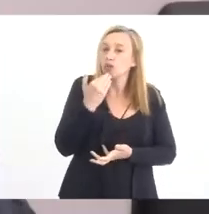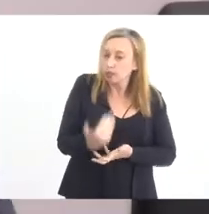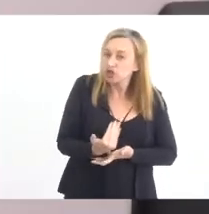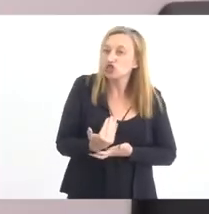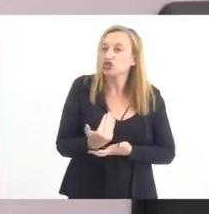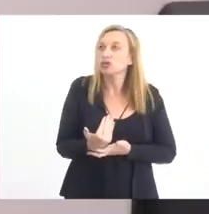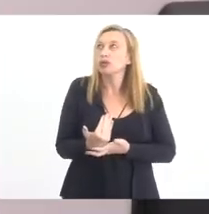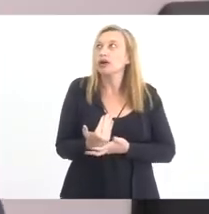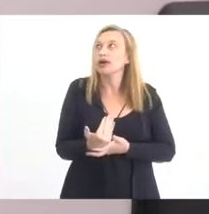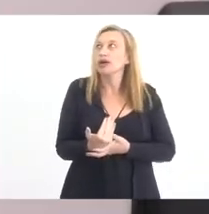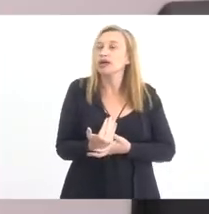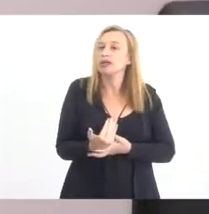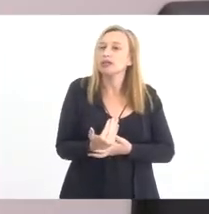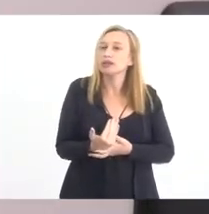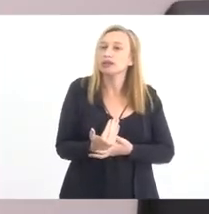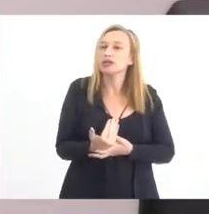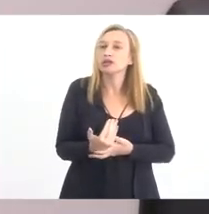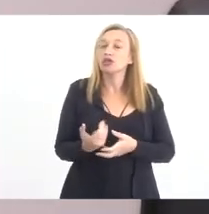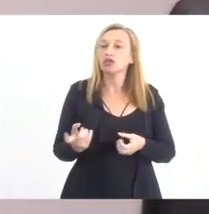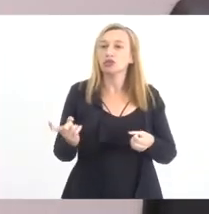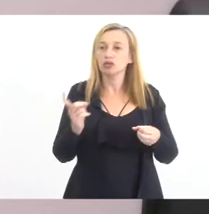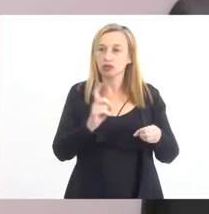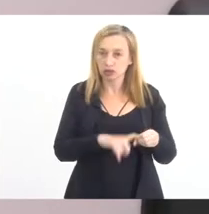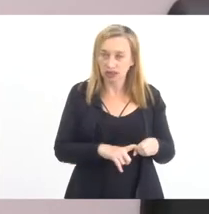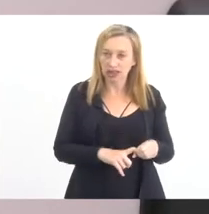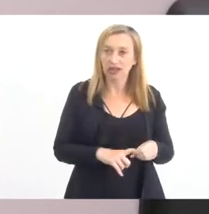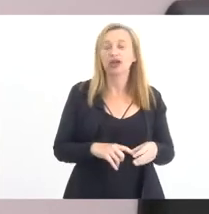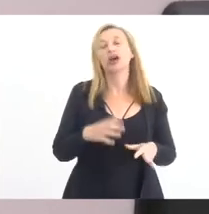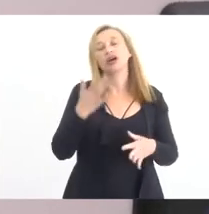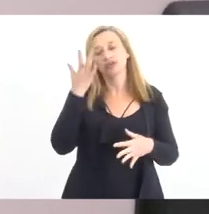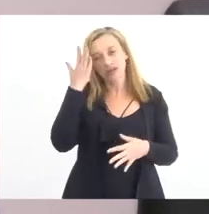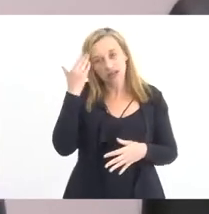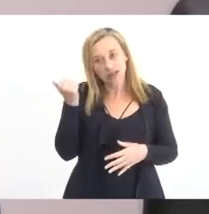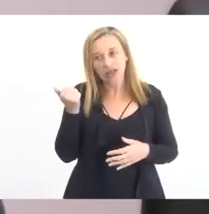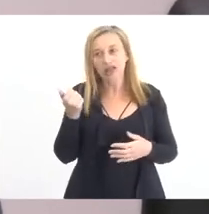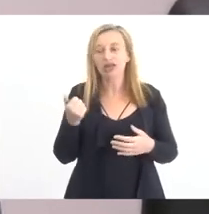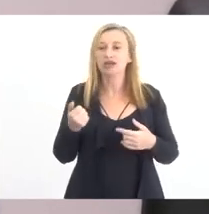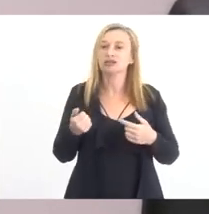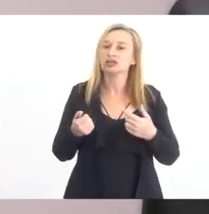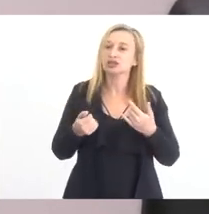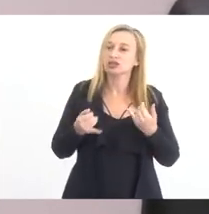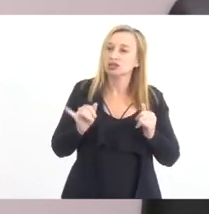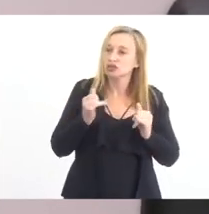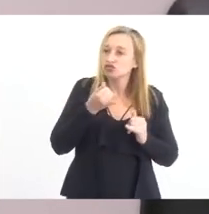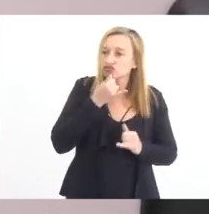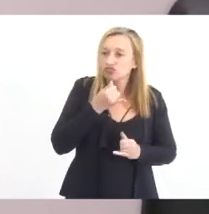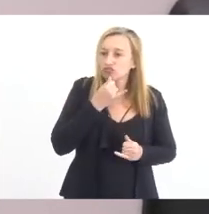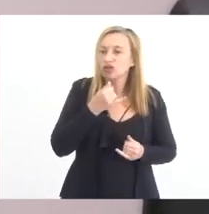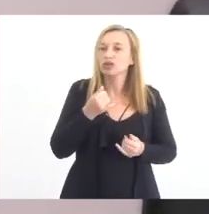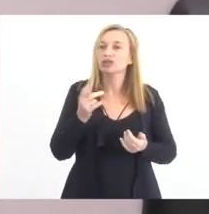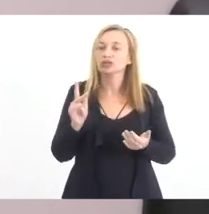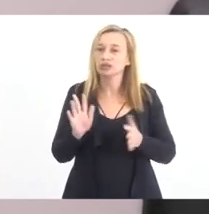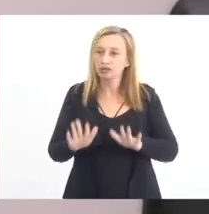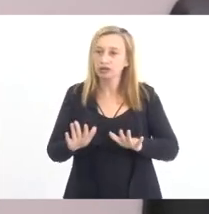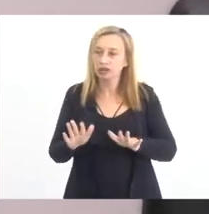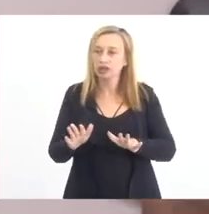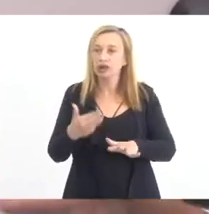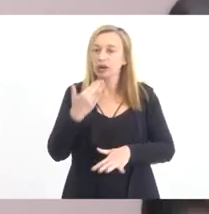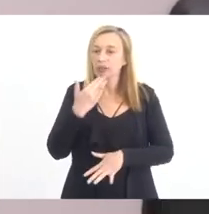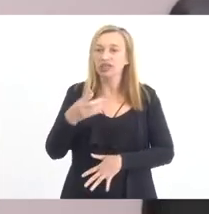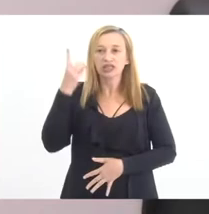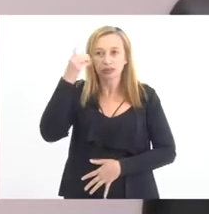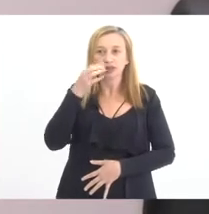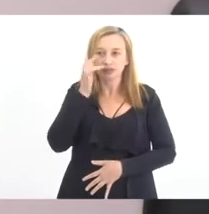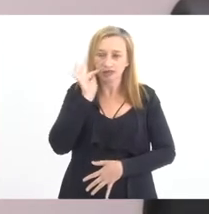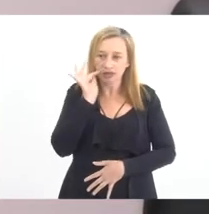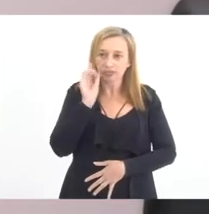gente restabelecer aí esse... Porque eu sei que os ânimos vão se exaltando, faz parte do debate. Eu só queria pedir, deputado Flávio